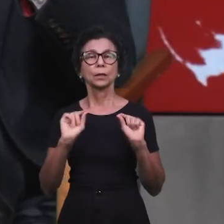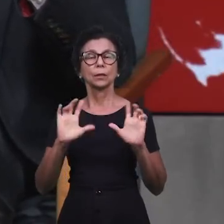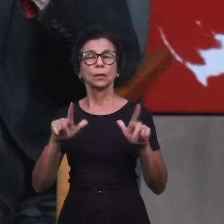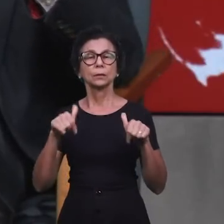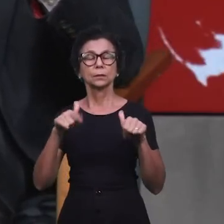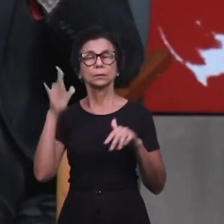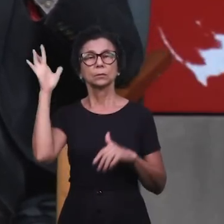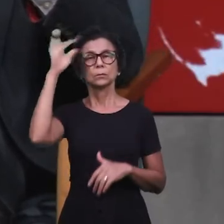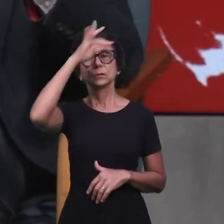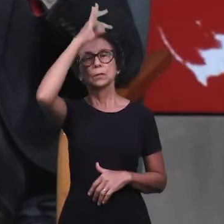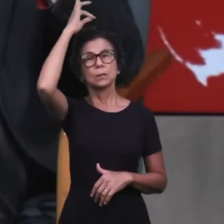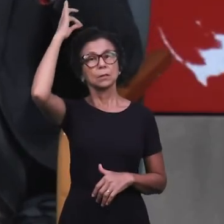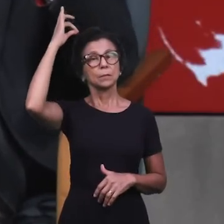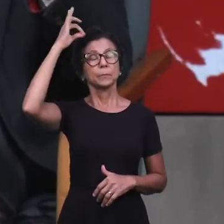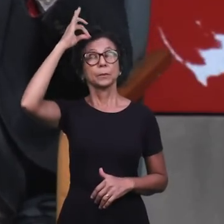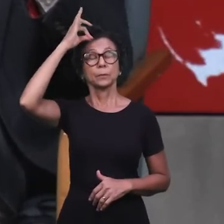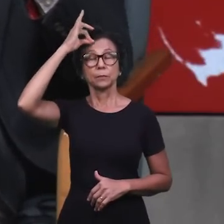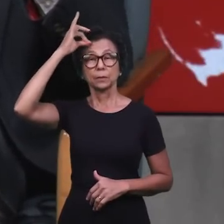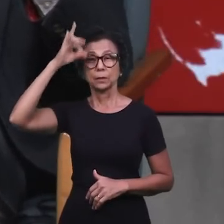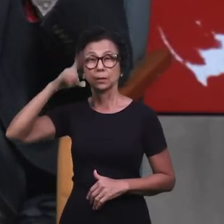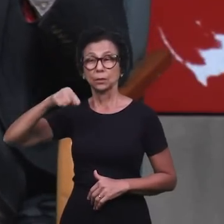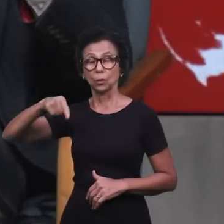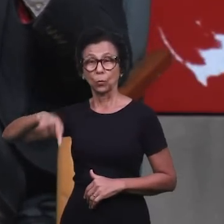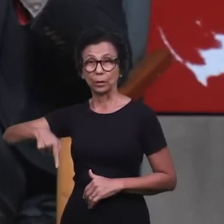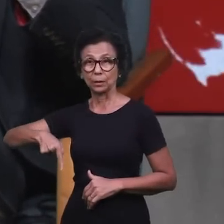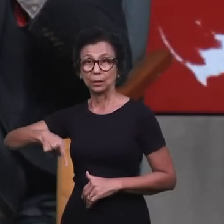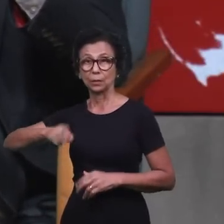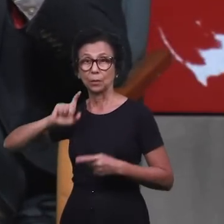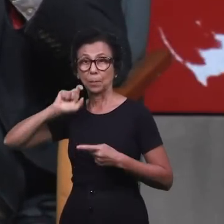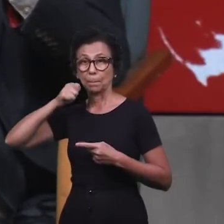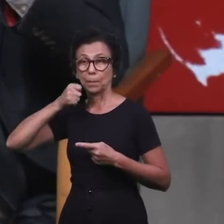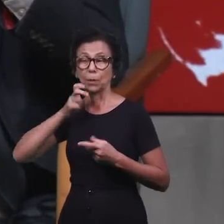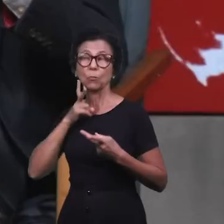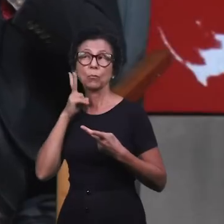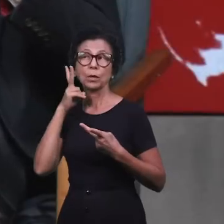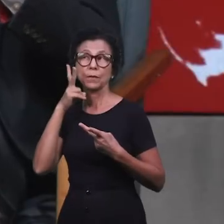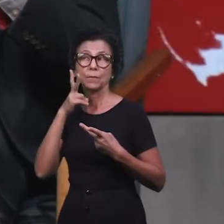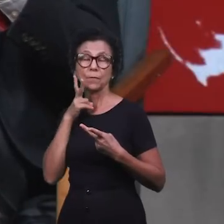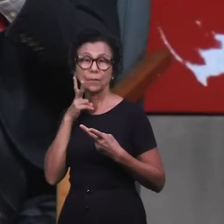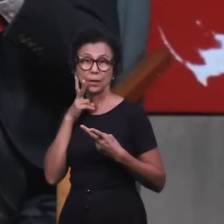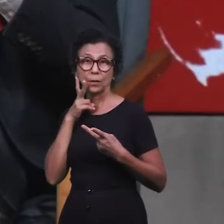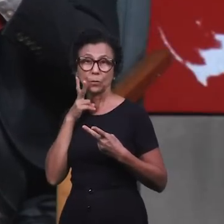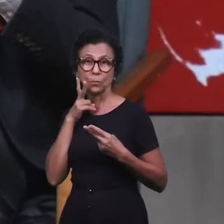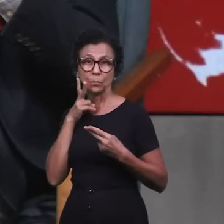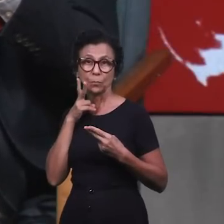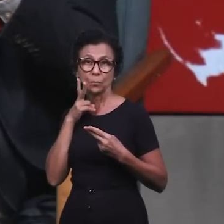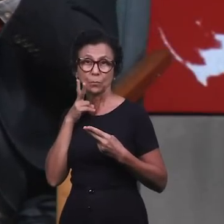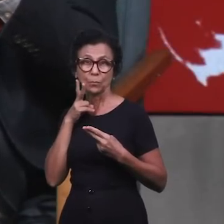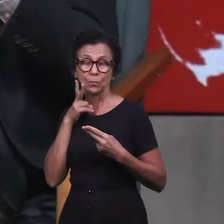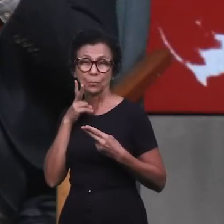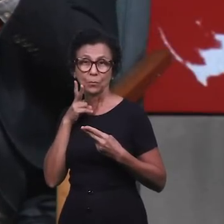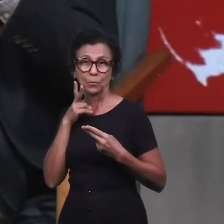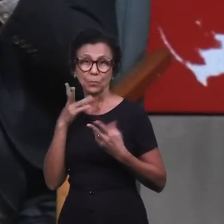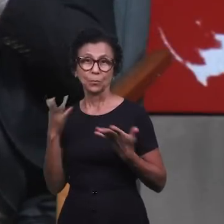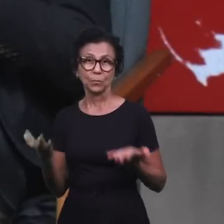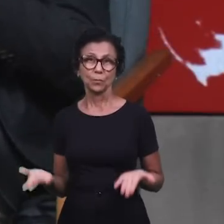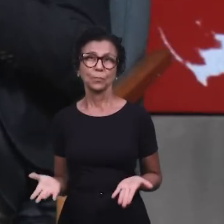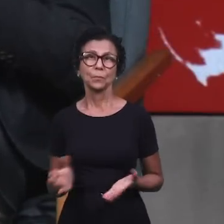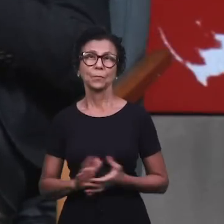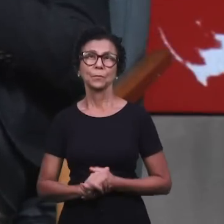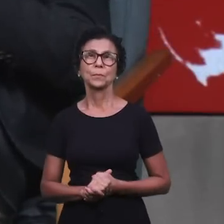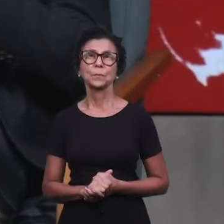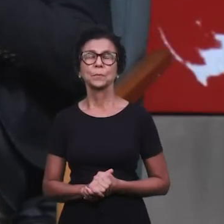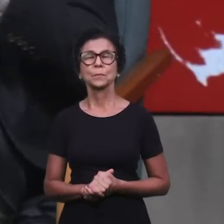estabelece o novo pacto, que é pão e vinho, ele está dizendo corpo e sangue, que